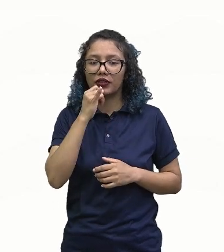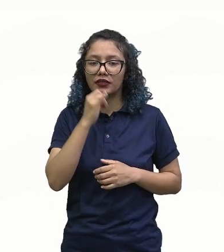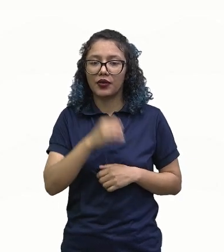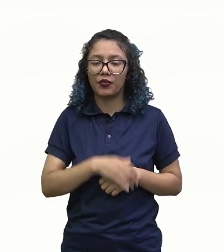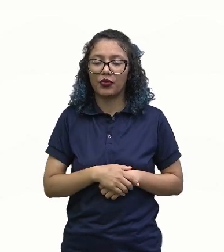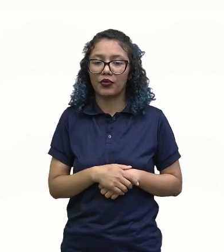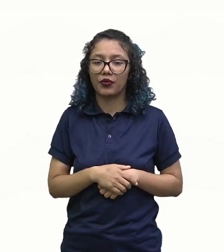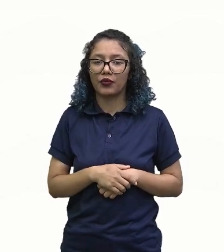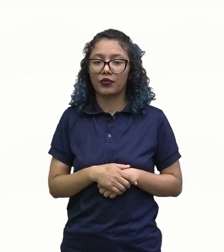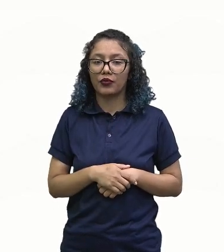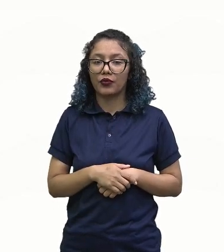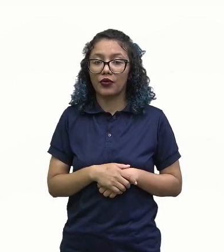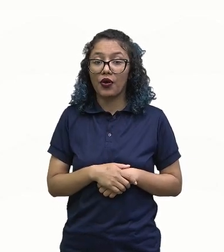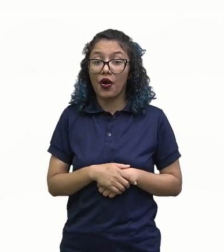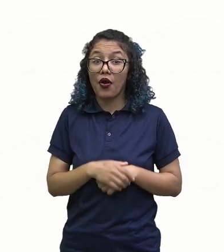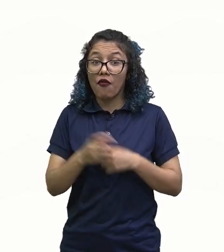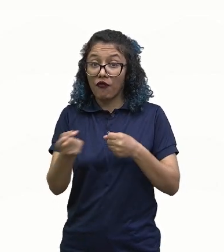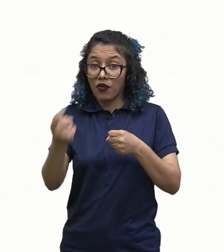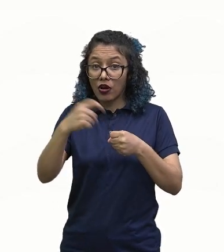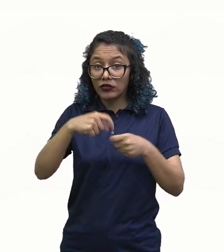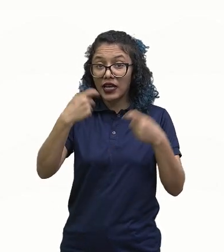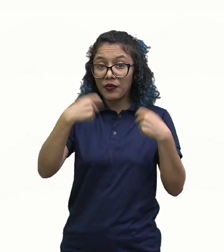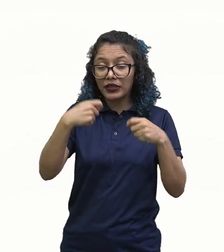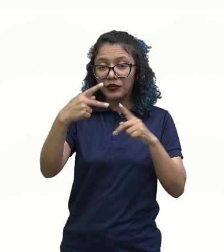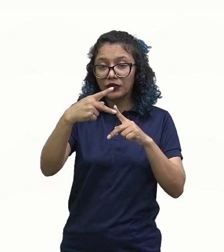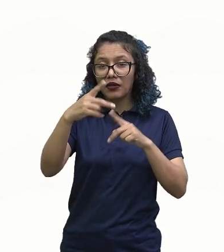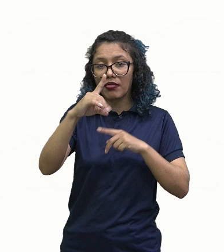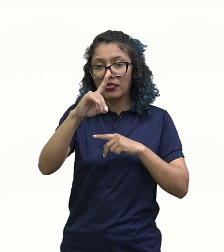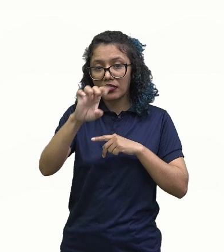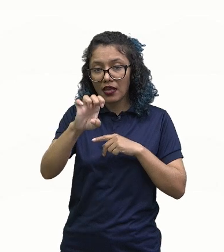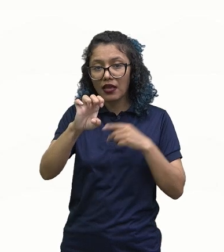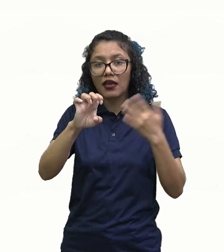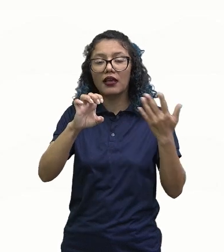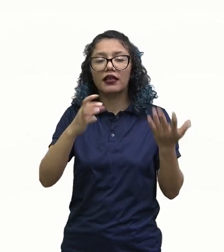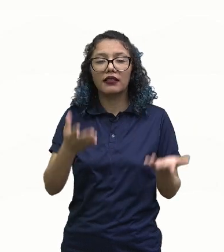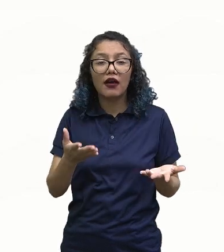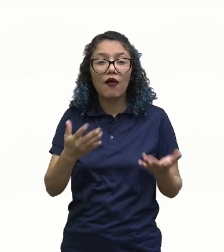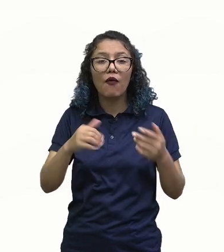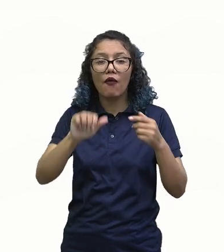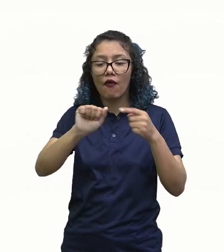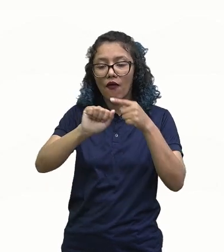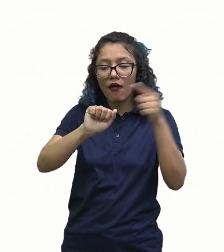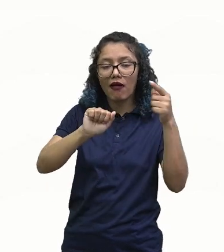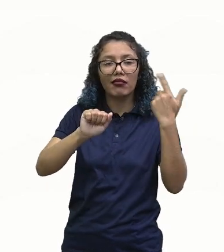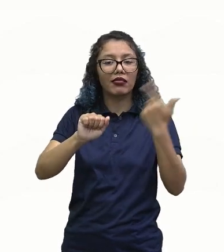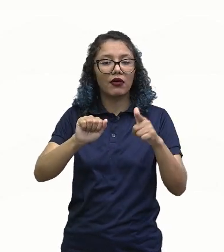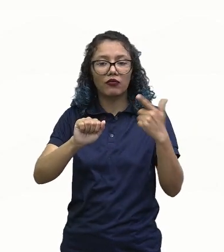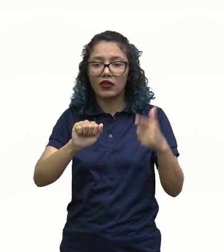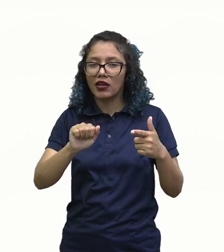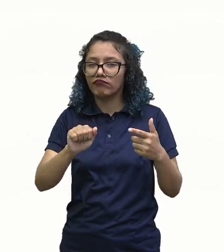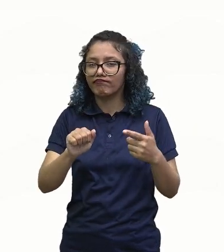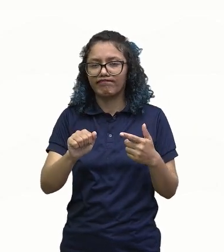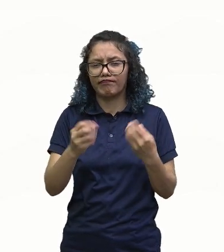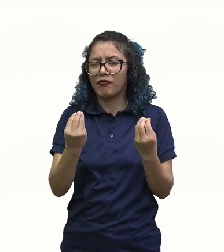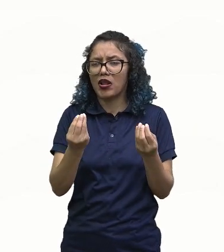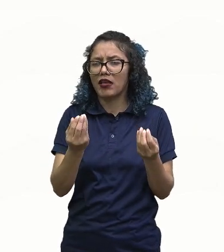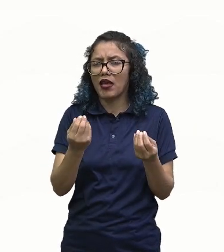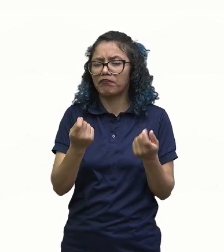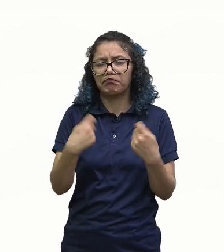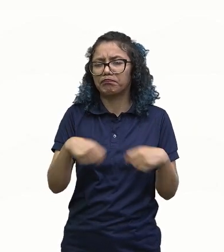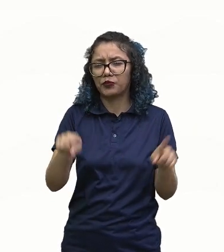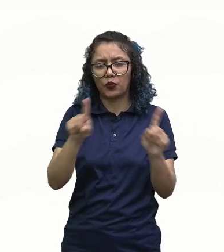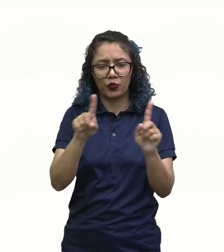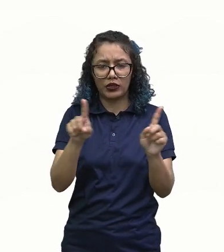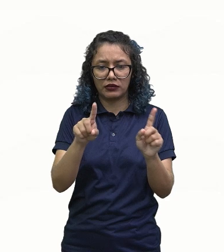lugar e pedir a preposição de, não haverá crase, né? Crase para quê? Não vai ser